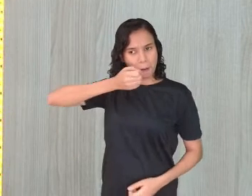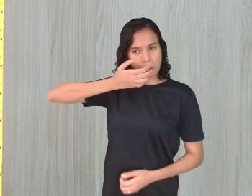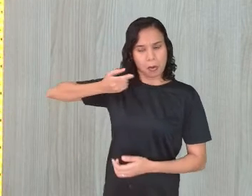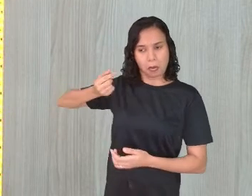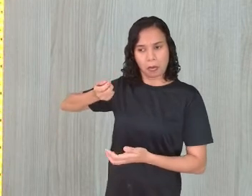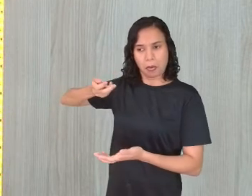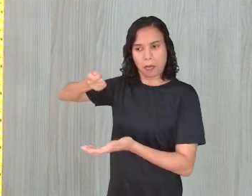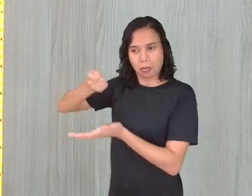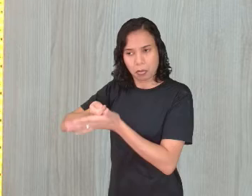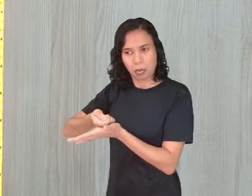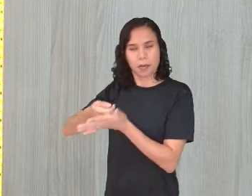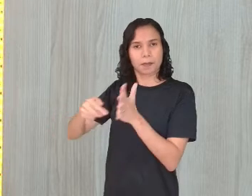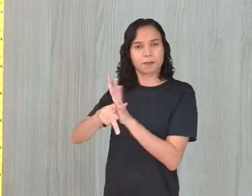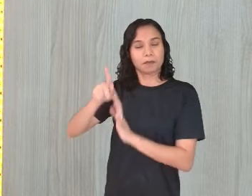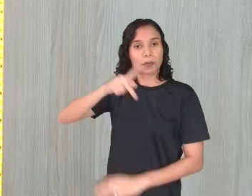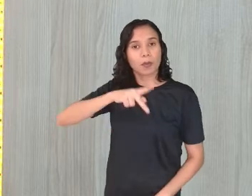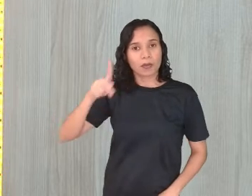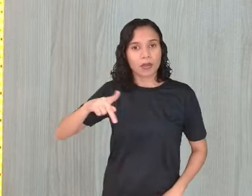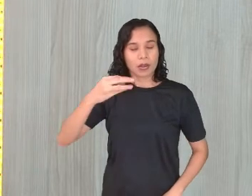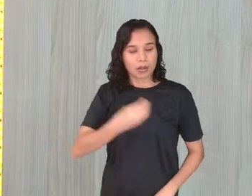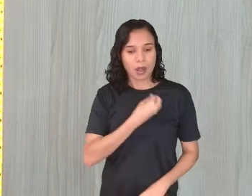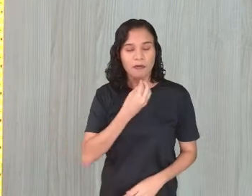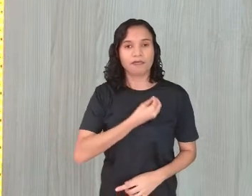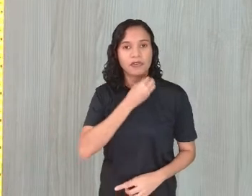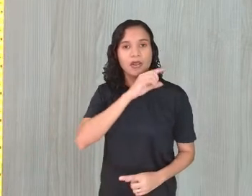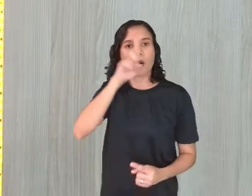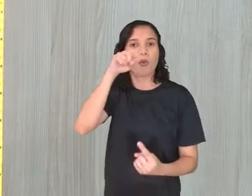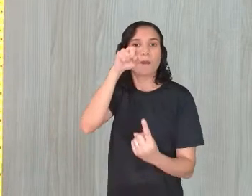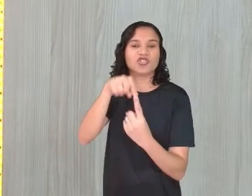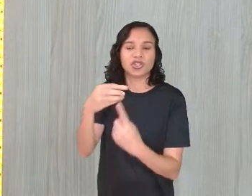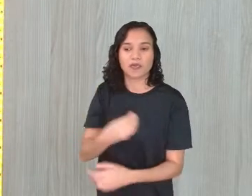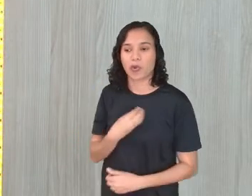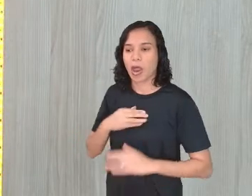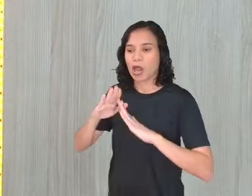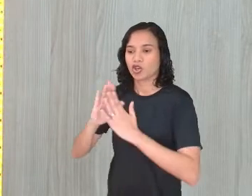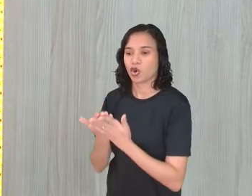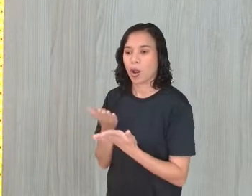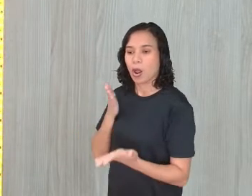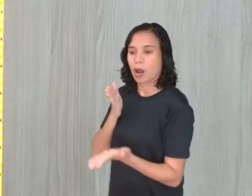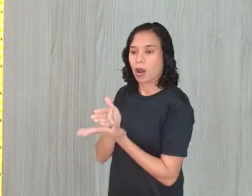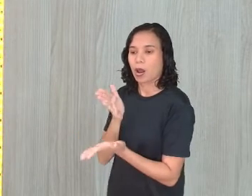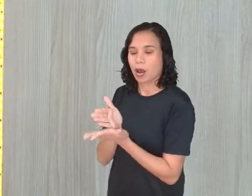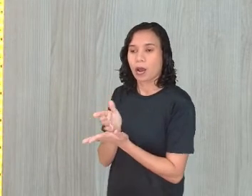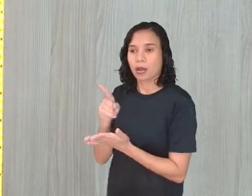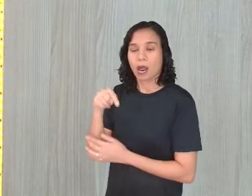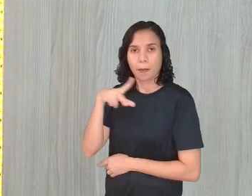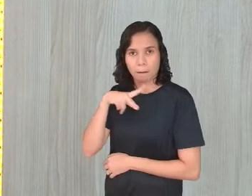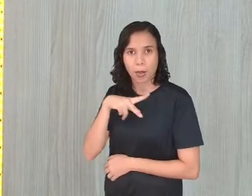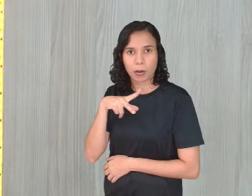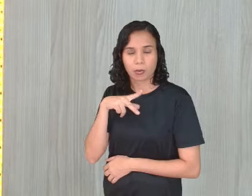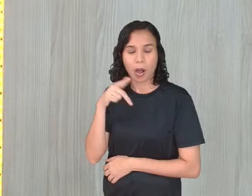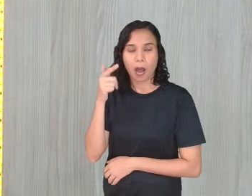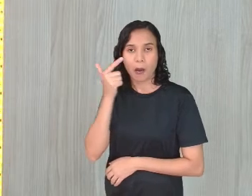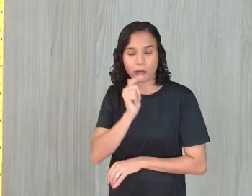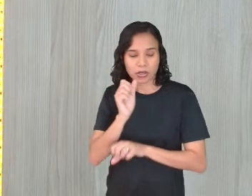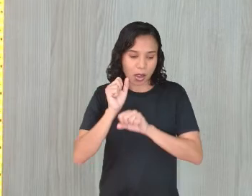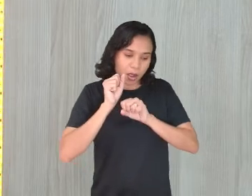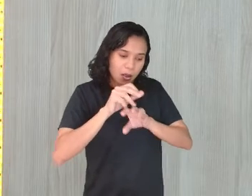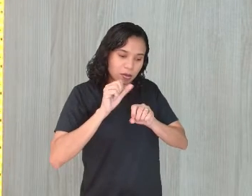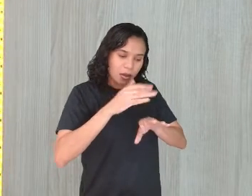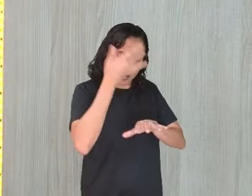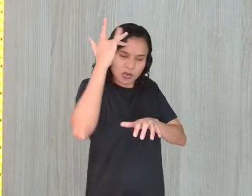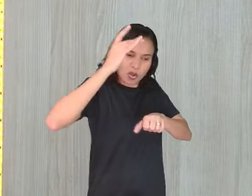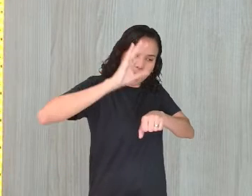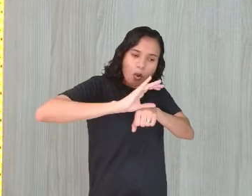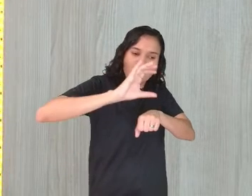pagos, professores que praticamente viviam para aquela escola, aquele colégio, e aí você tinha